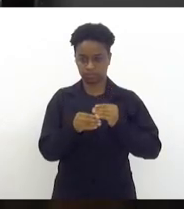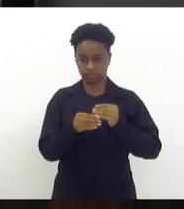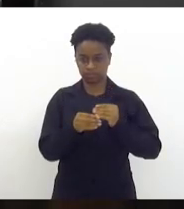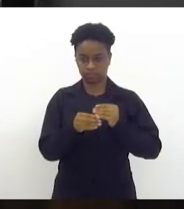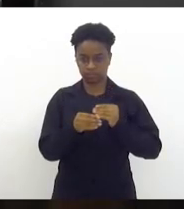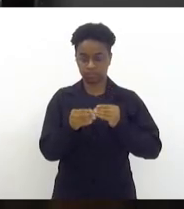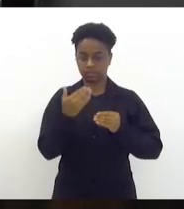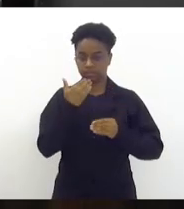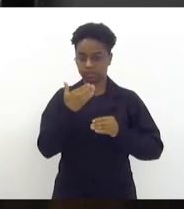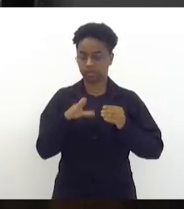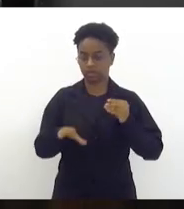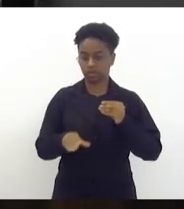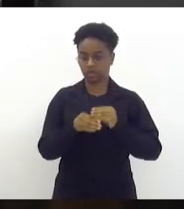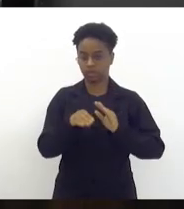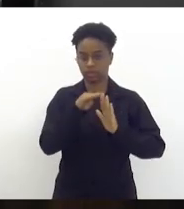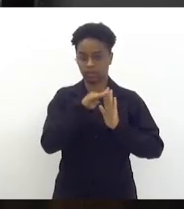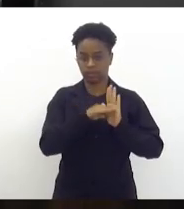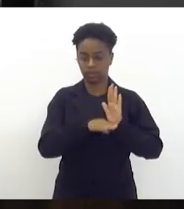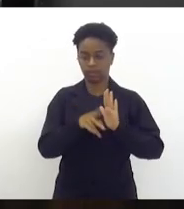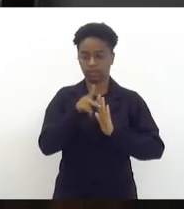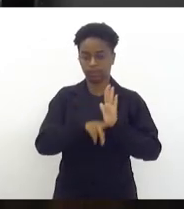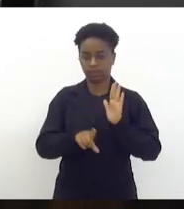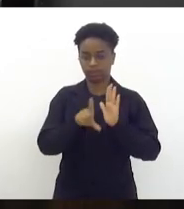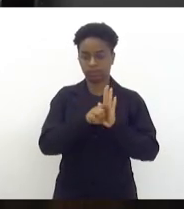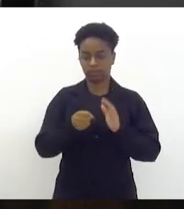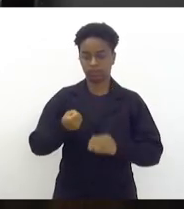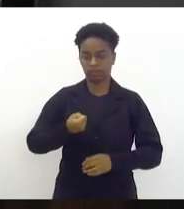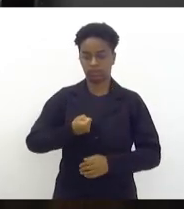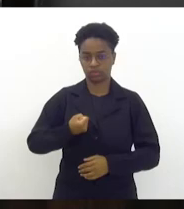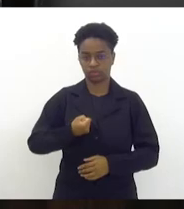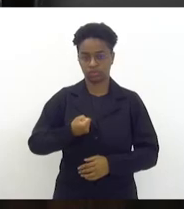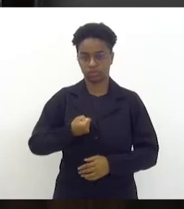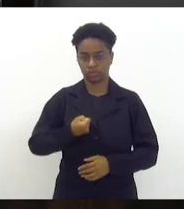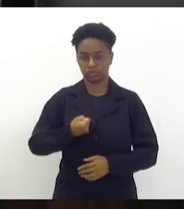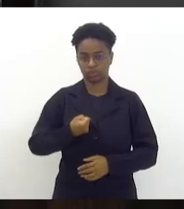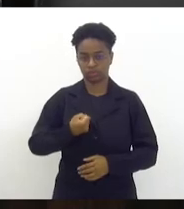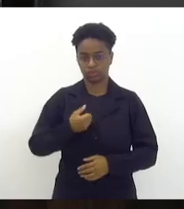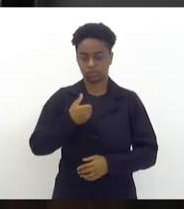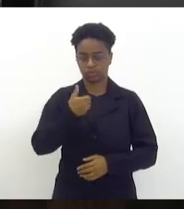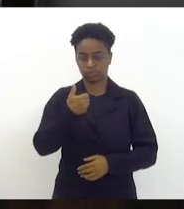Requeira na inclusão da ordem do dia o projeto de lei número